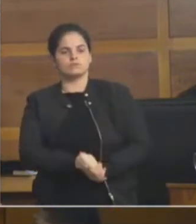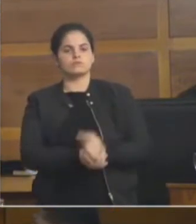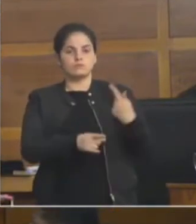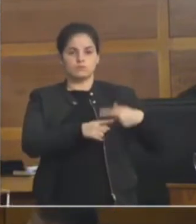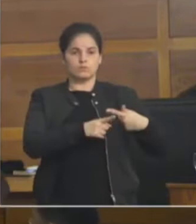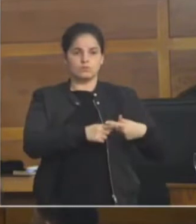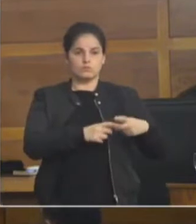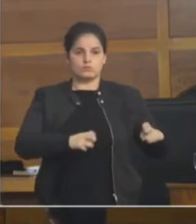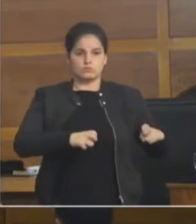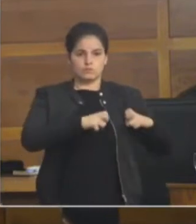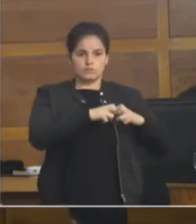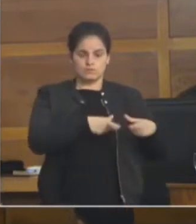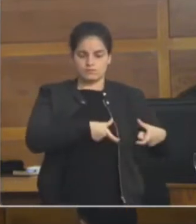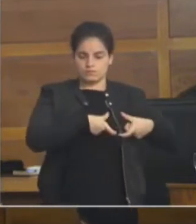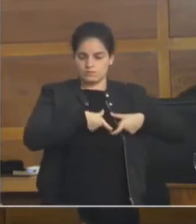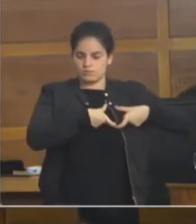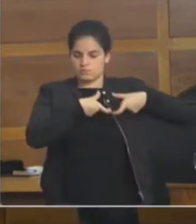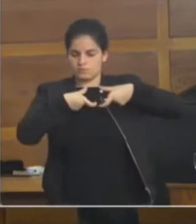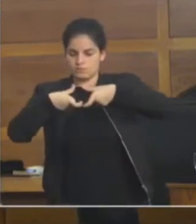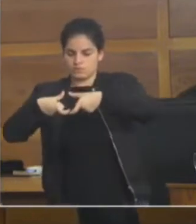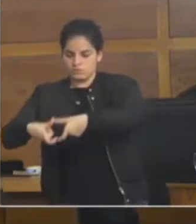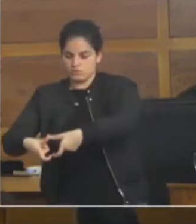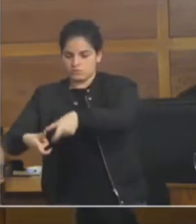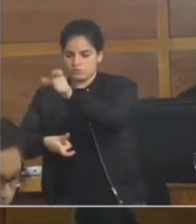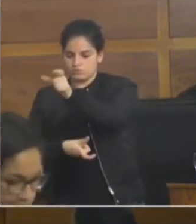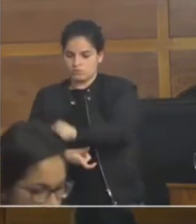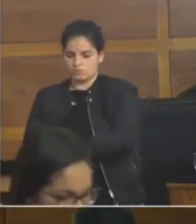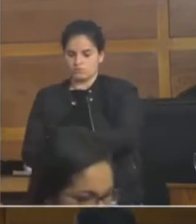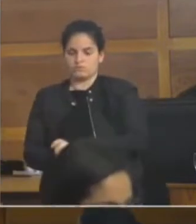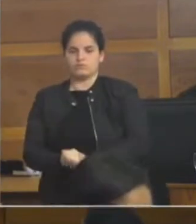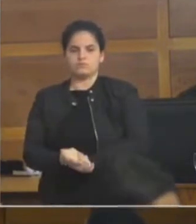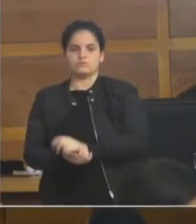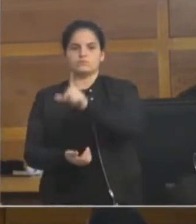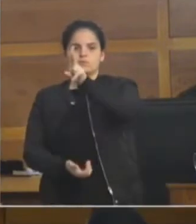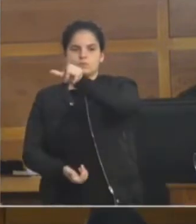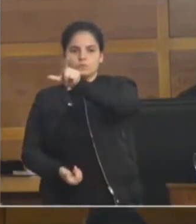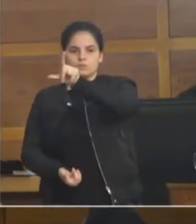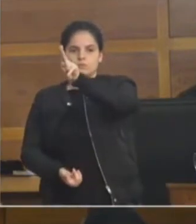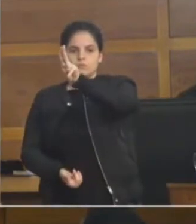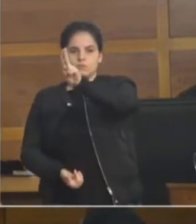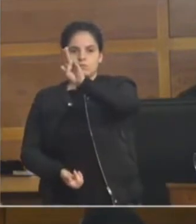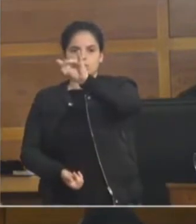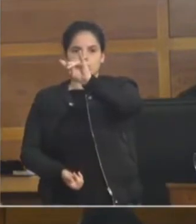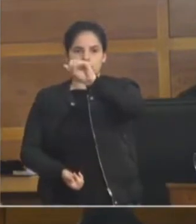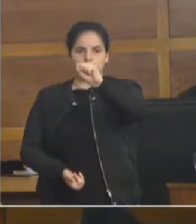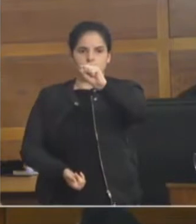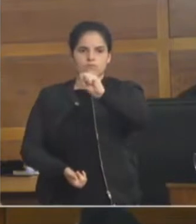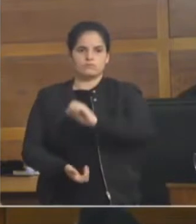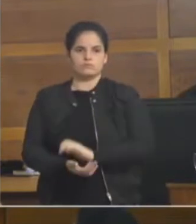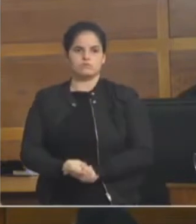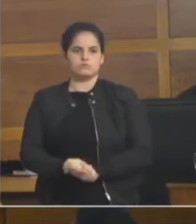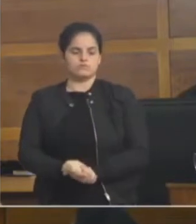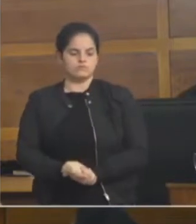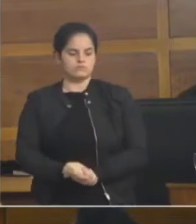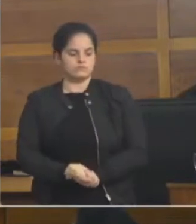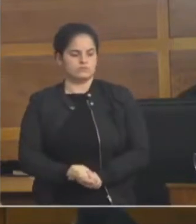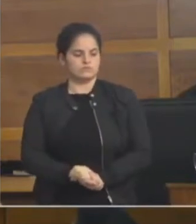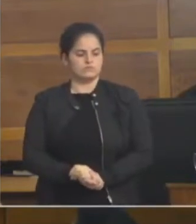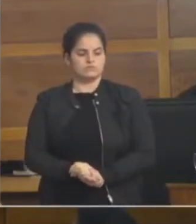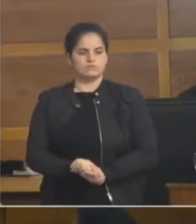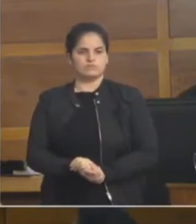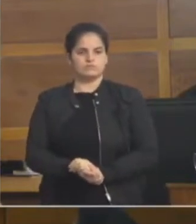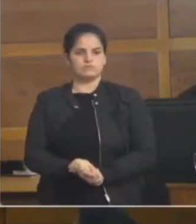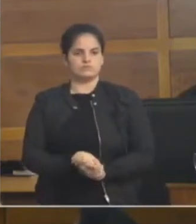concede a entrega da medalha Ayrton José Coelho de Brito ao senhor Luiz Gustavo de Carvalho